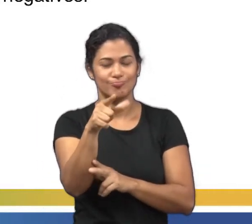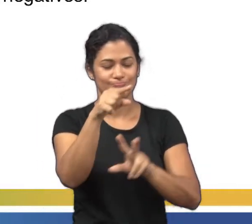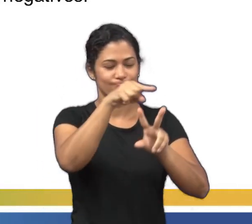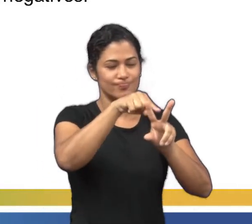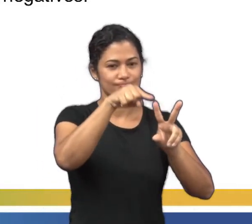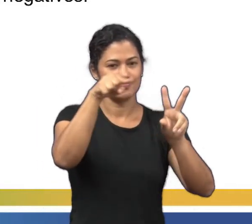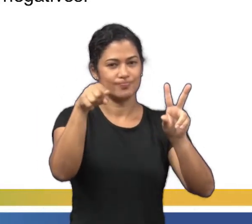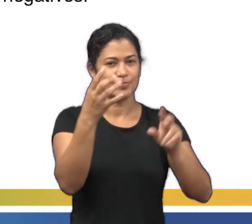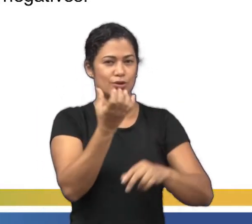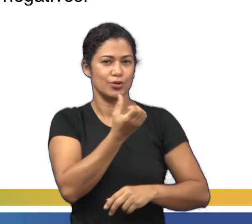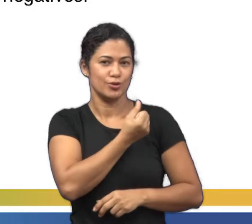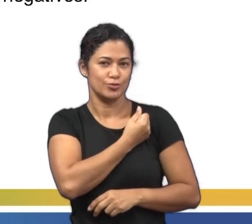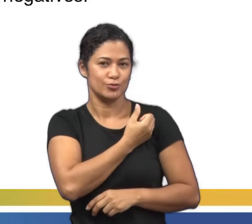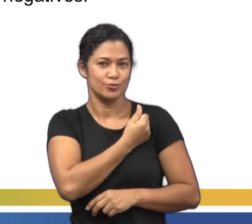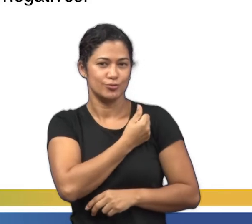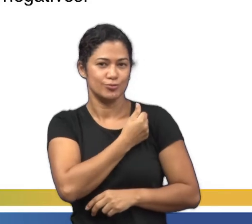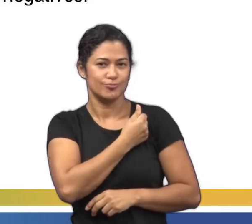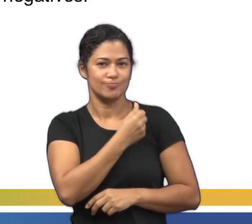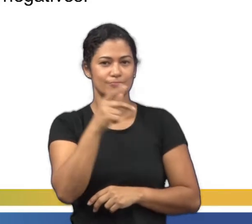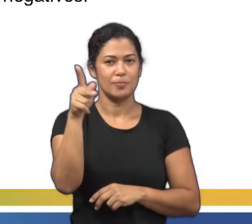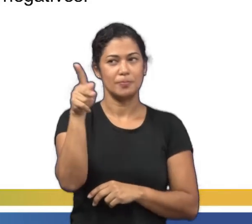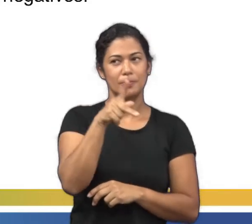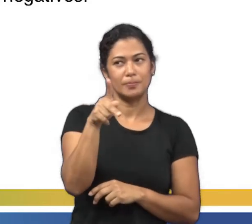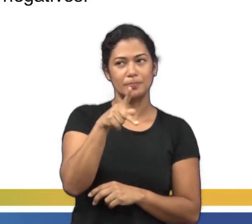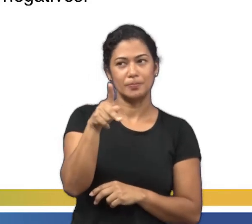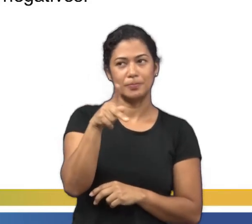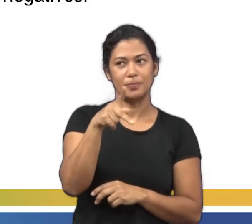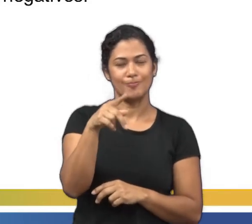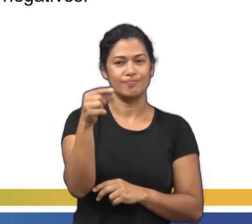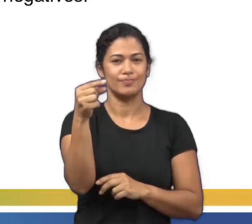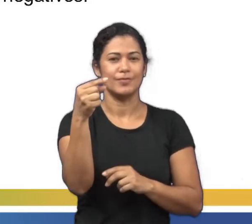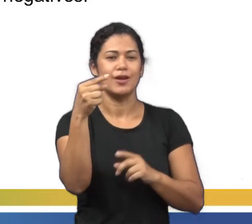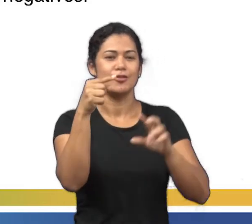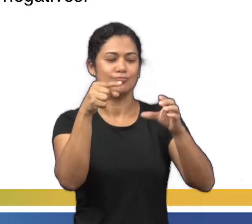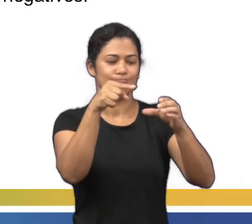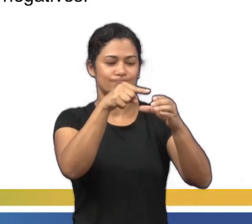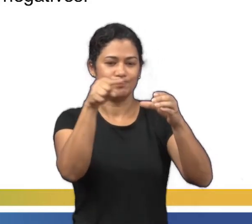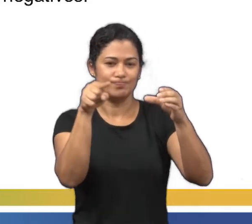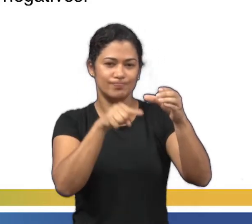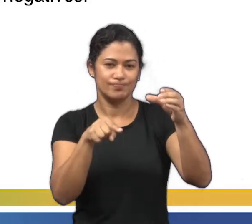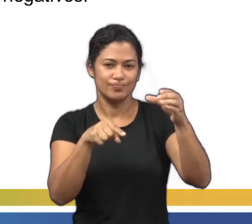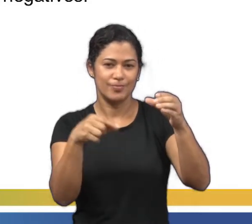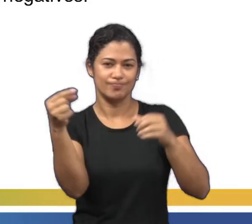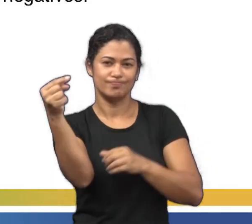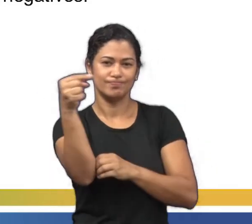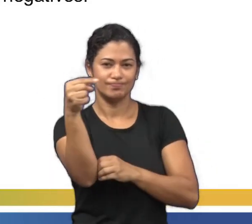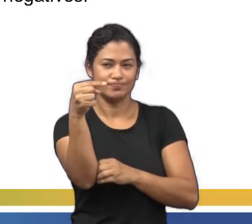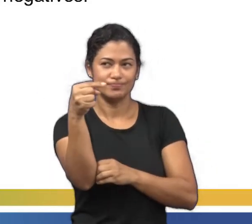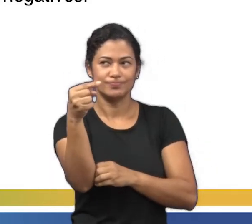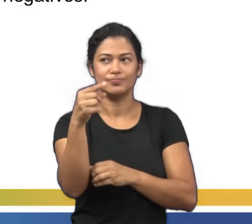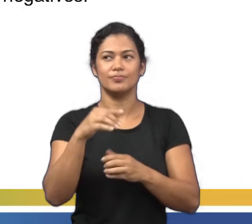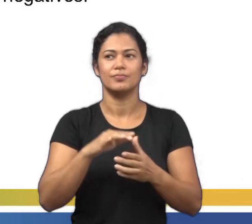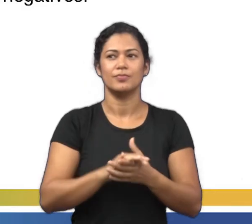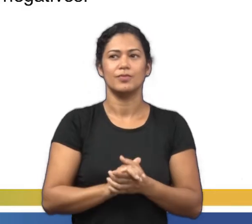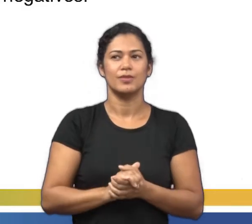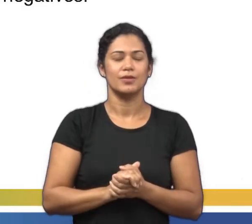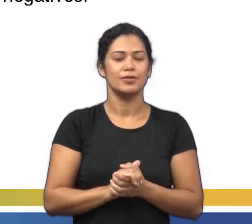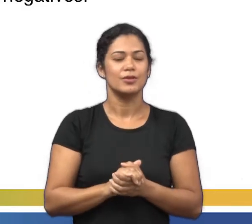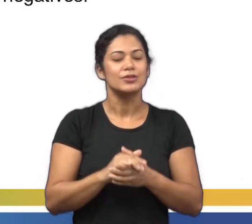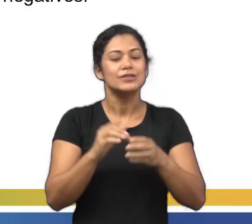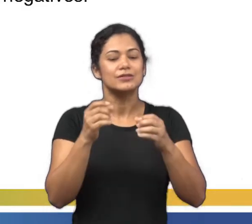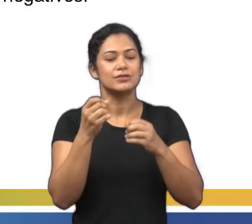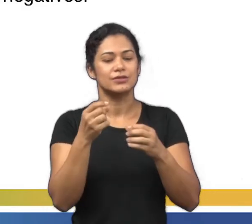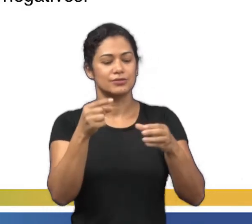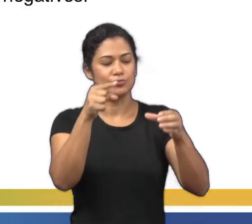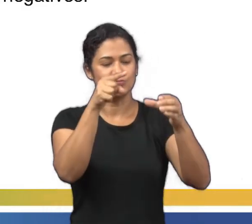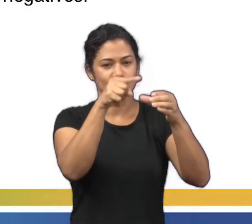índice par de um número inteiro negativo em Z, tá? Então, quando eu tiver no conjunto dos números inteiros, o número